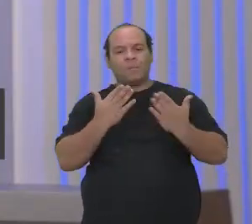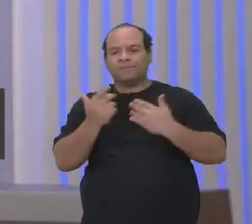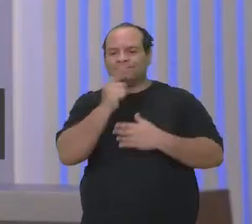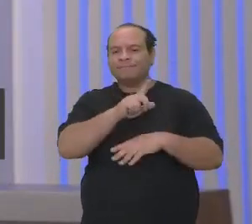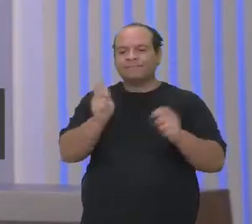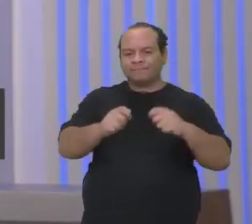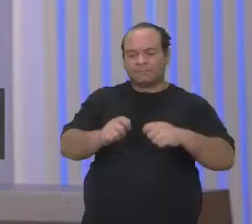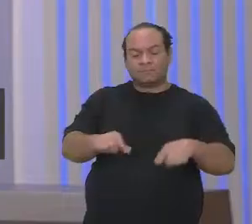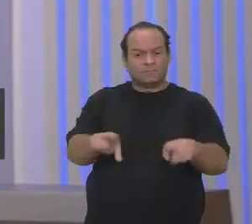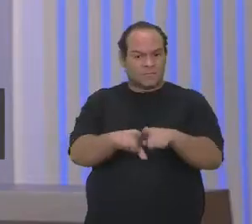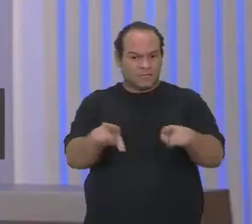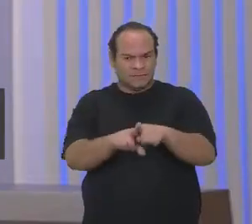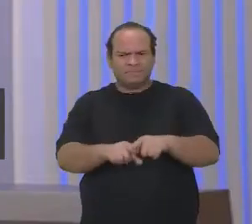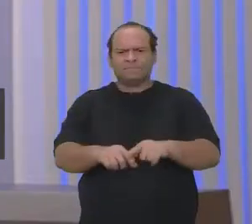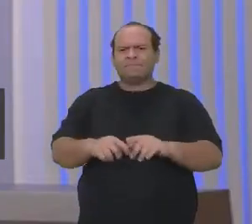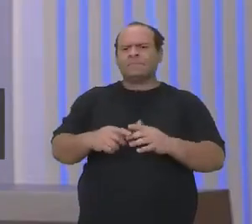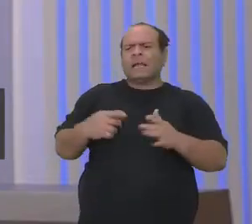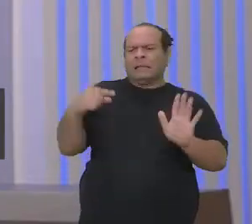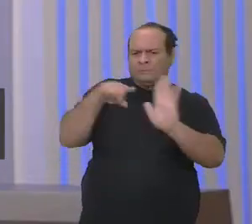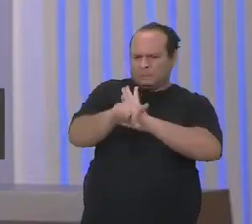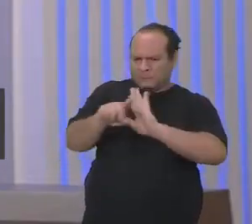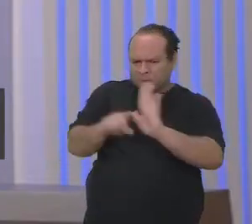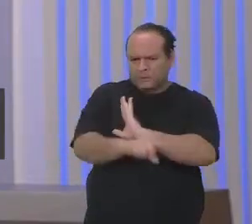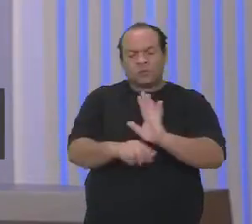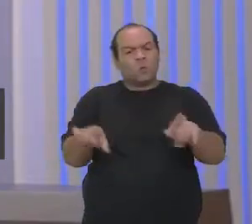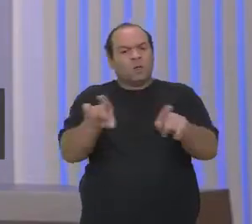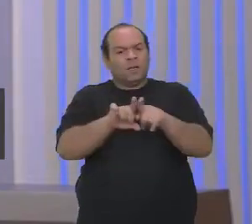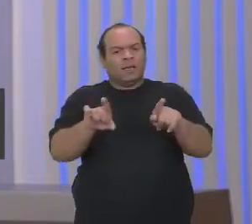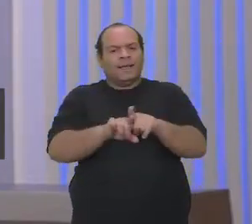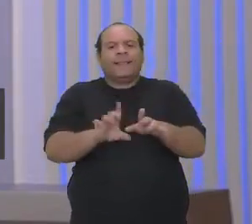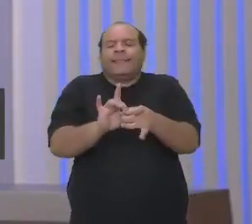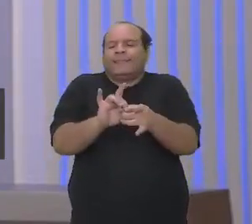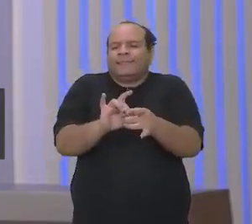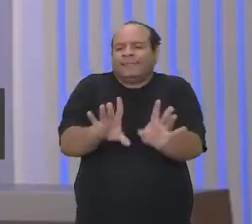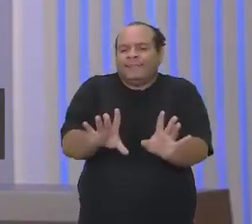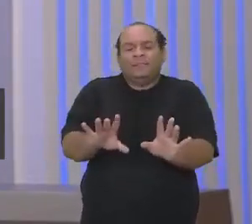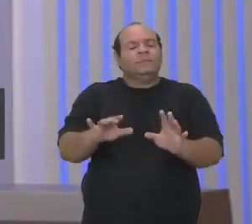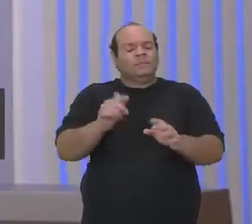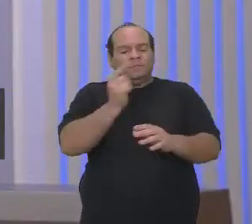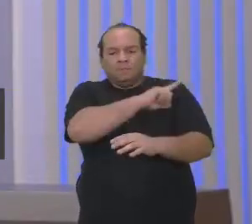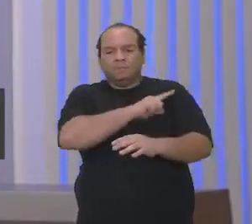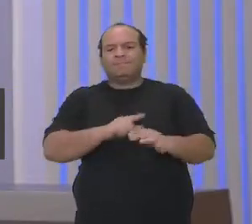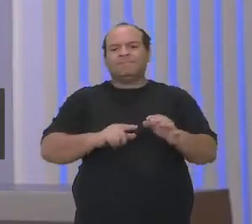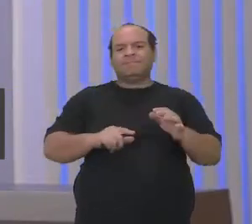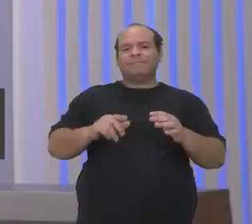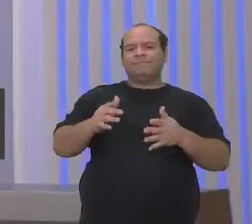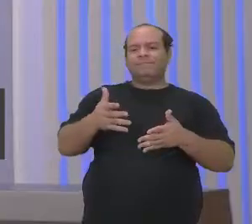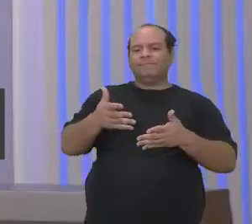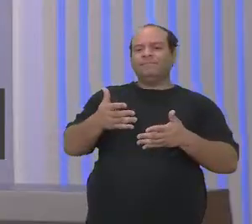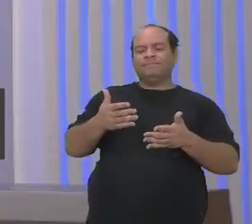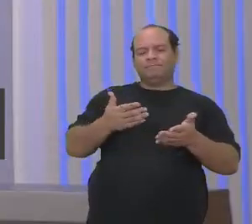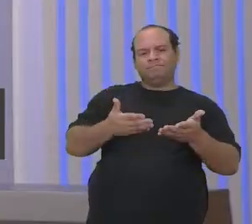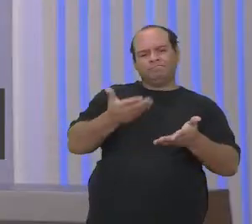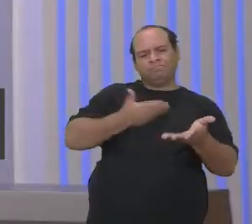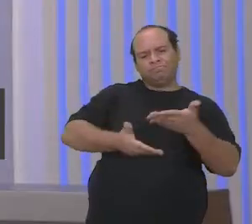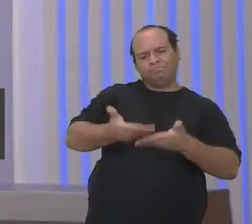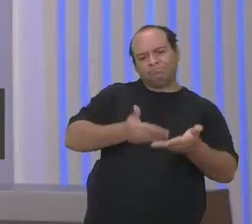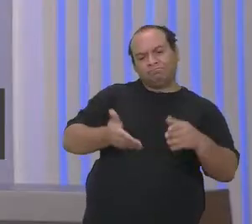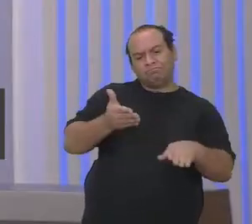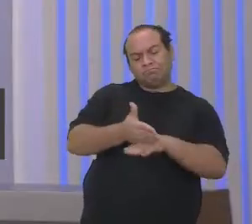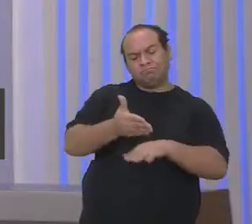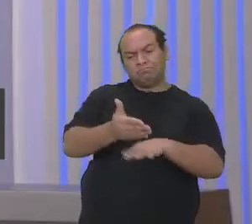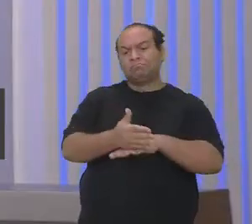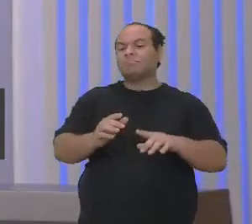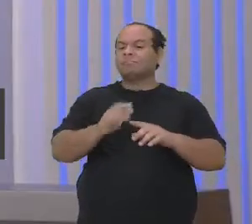interagirem com a gente, fazer perguntas, né? A gente vai soltar perguntas também durante a apresentação. E aí,